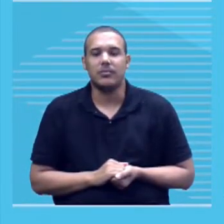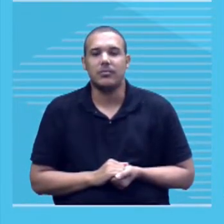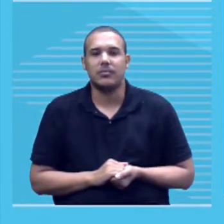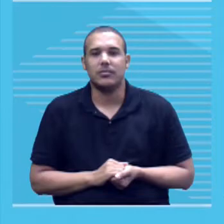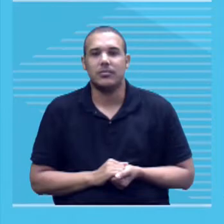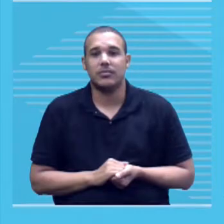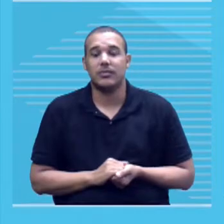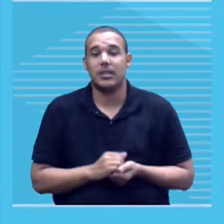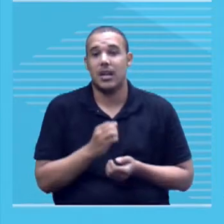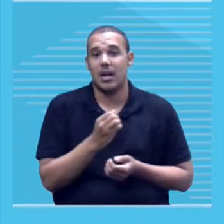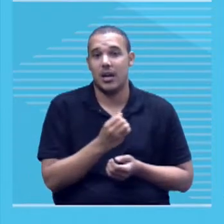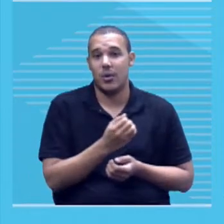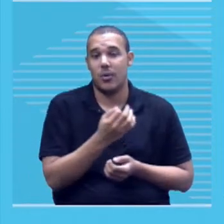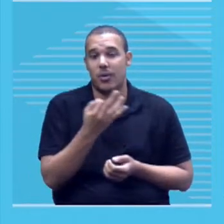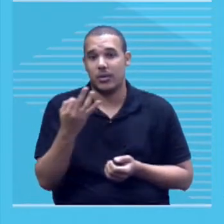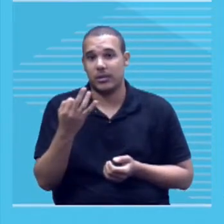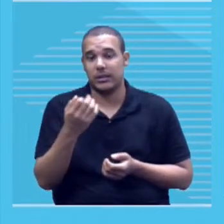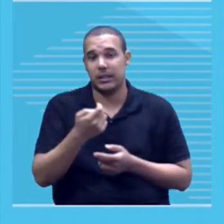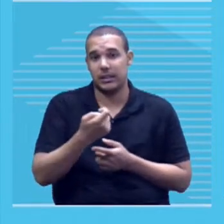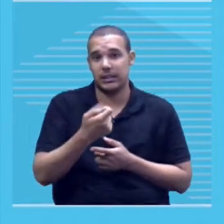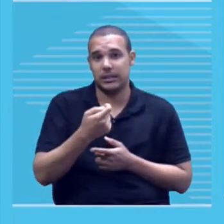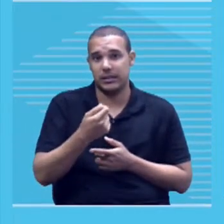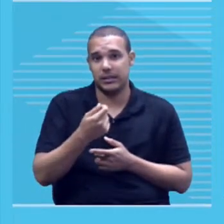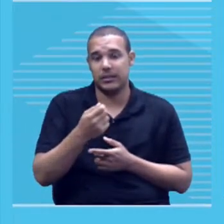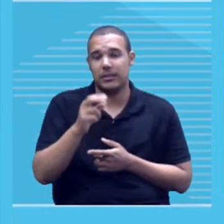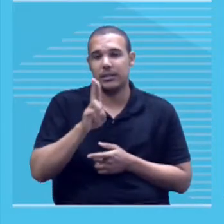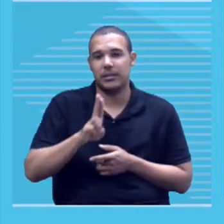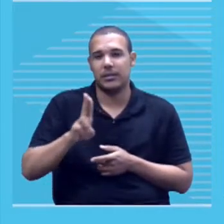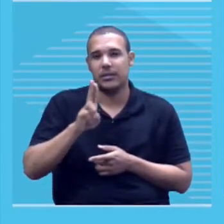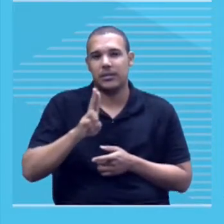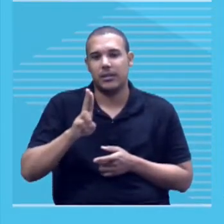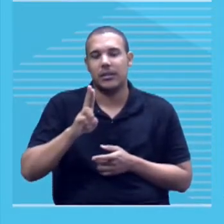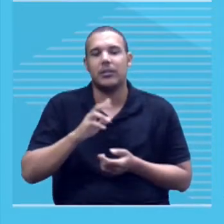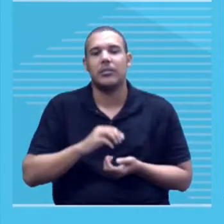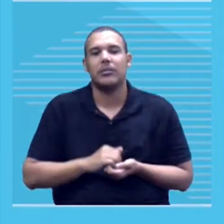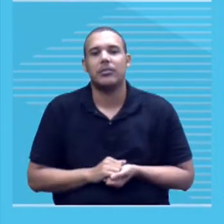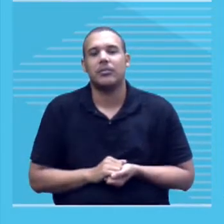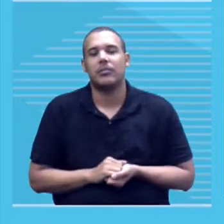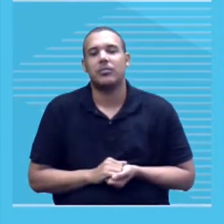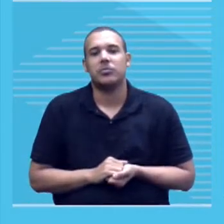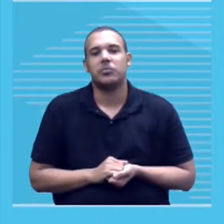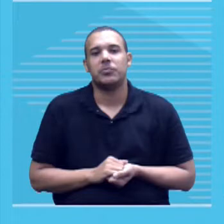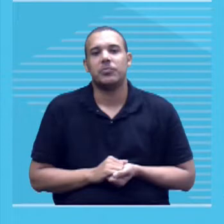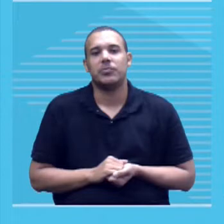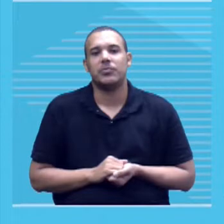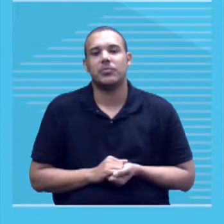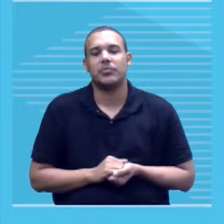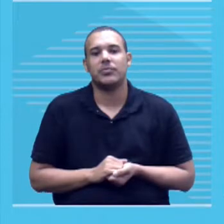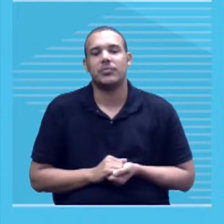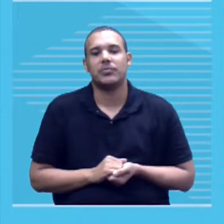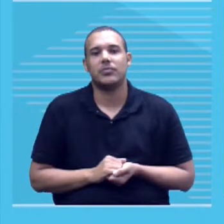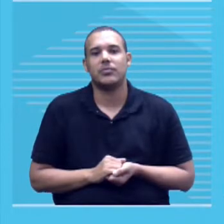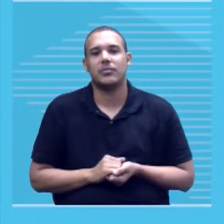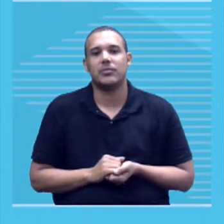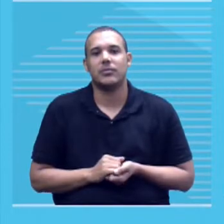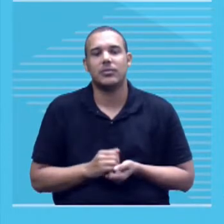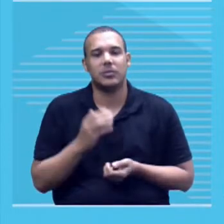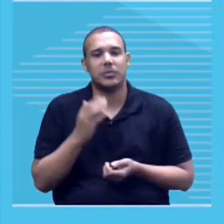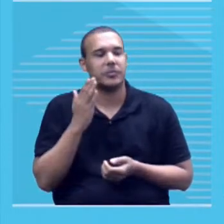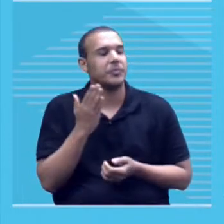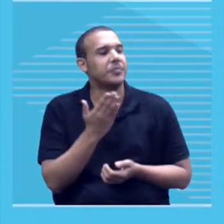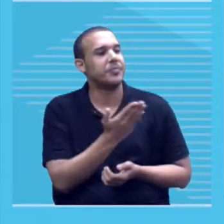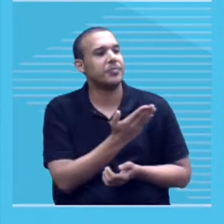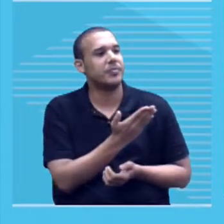é a quantidade de centavos, né, que você gasta para usar, de acordo com o uso, de 1 kWh.